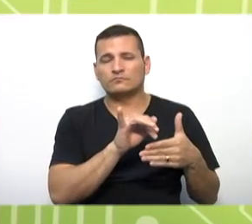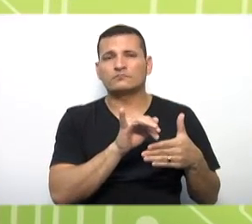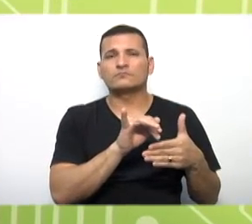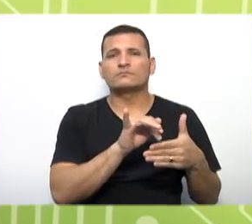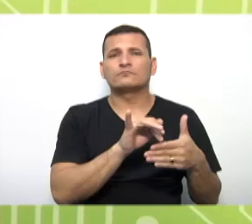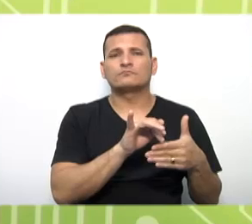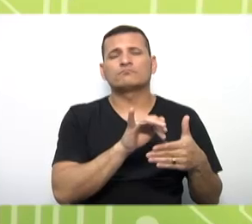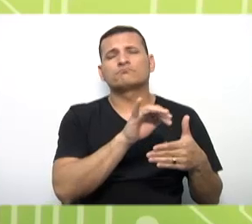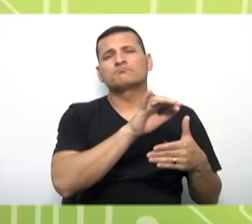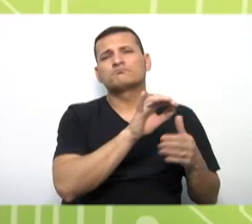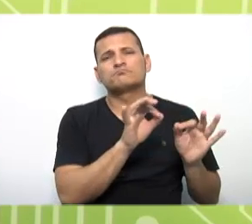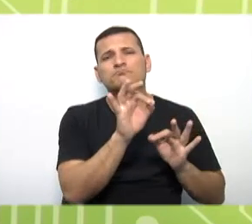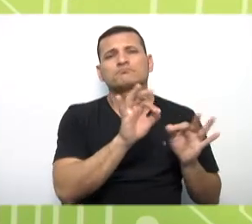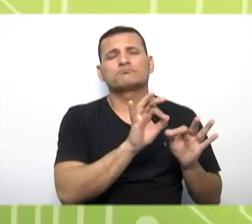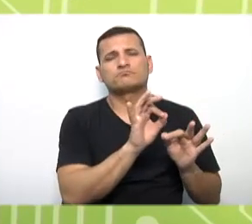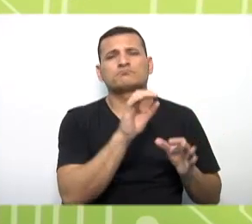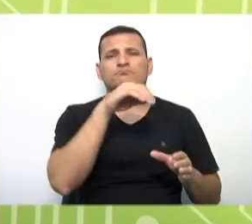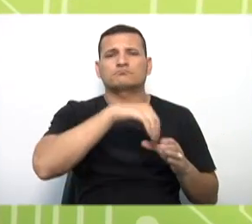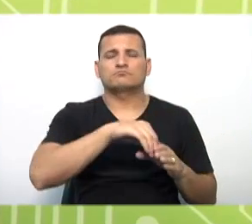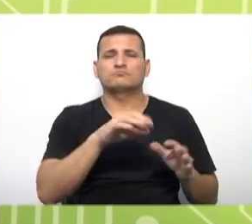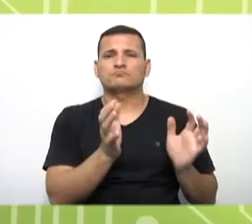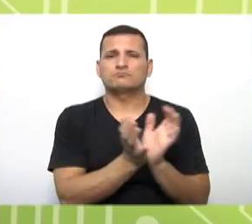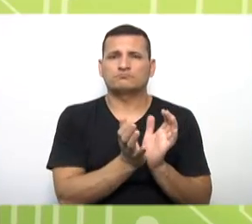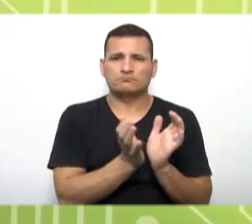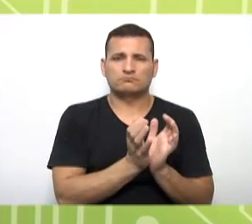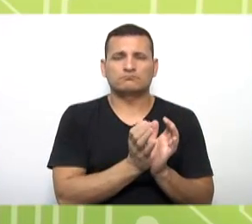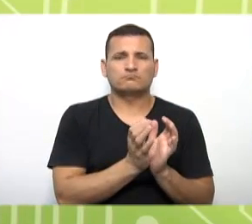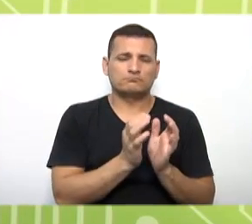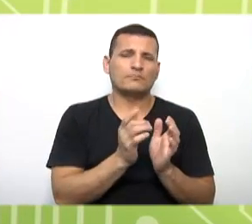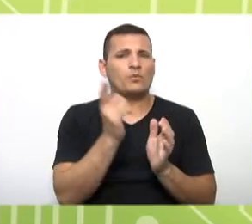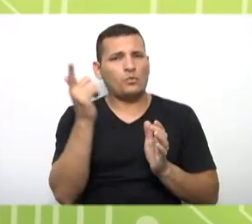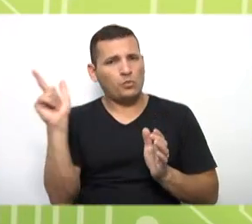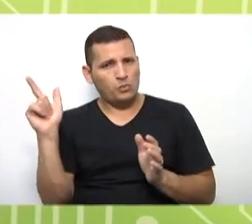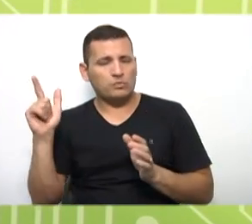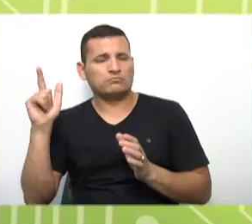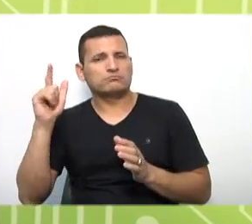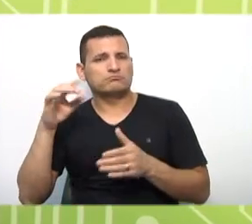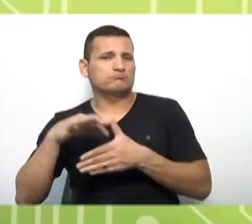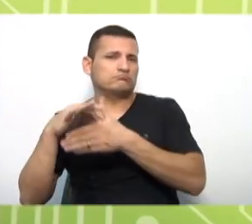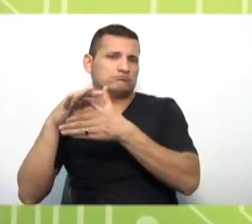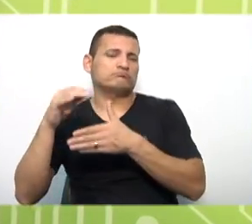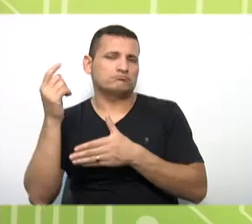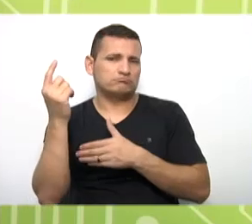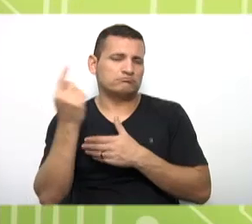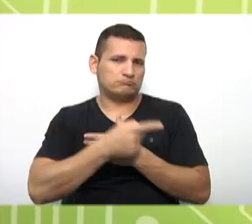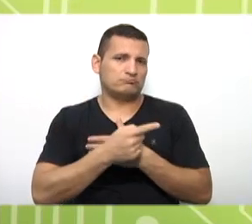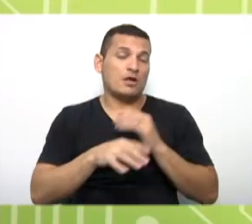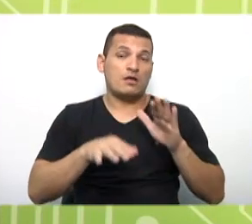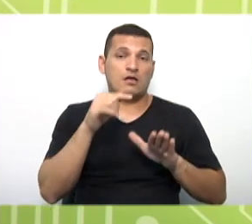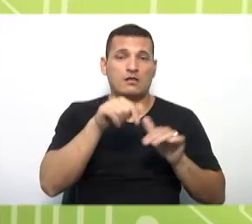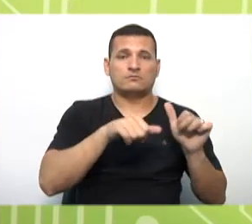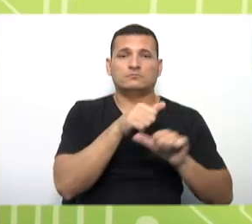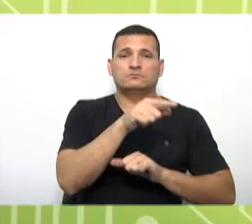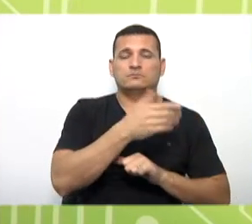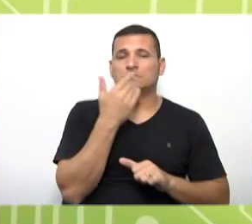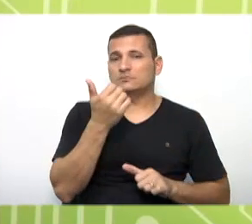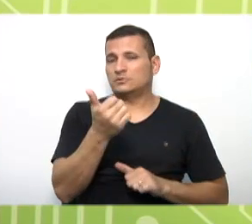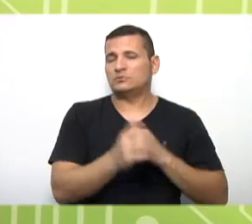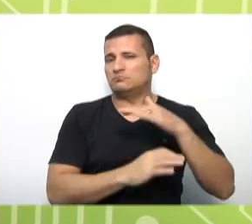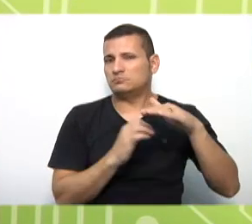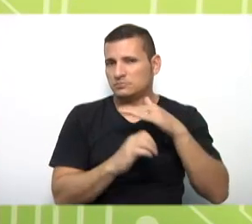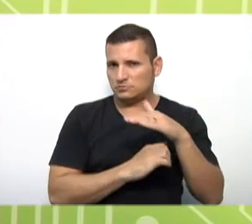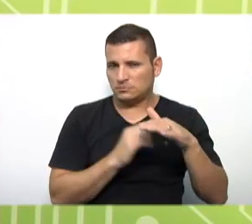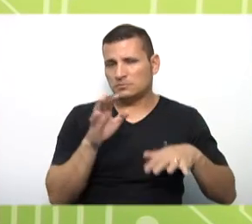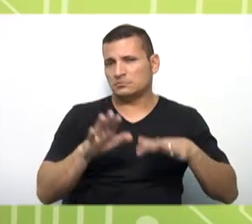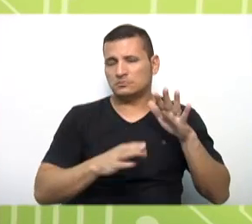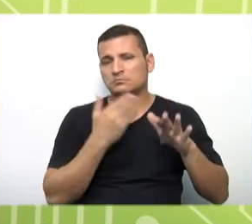ser ajustado dentro de uma equipe e ser liderado por outro. Às vezes essa mudança é para o melhor da organização e às vezes até para o